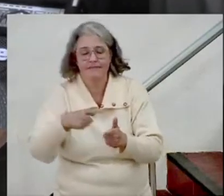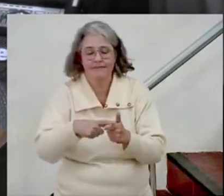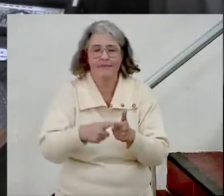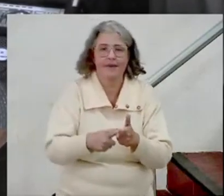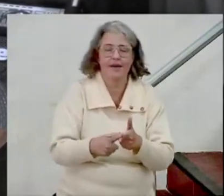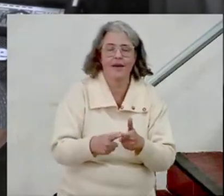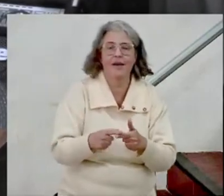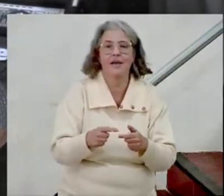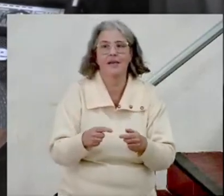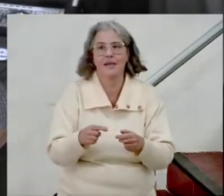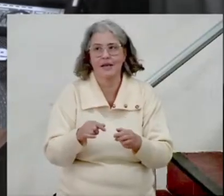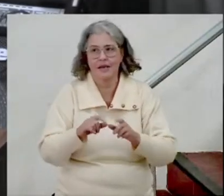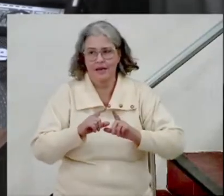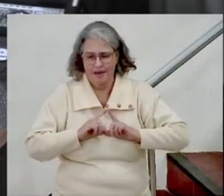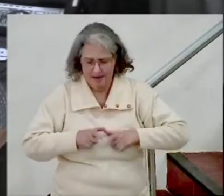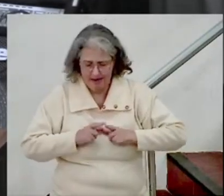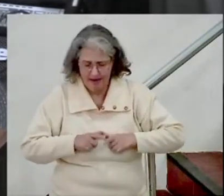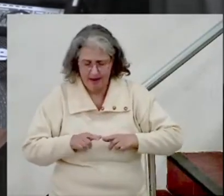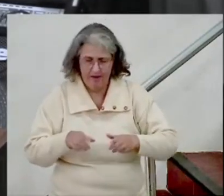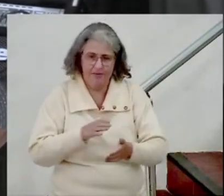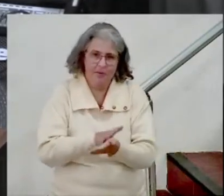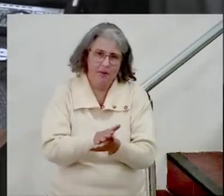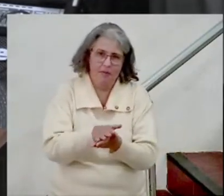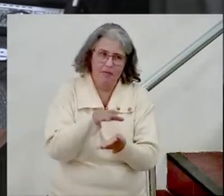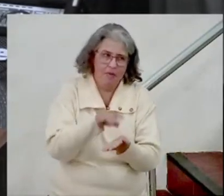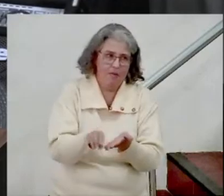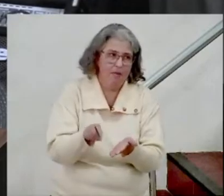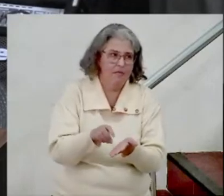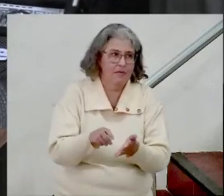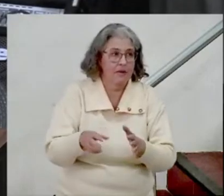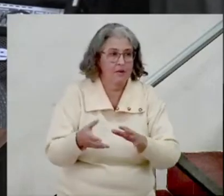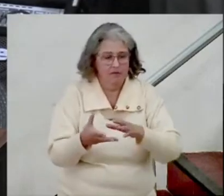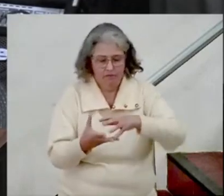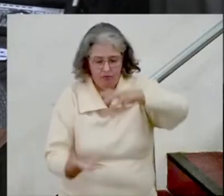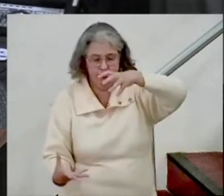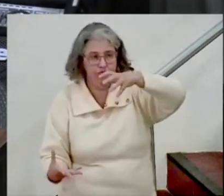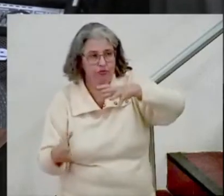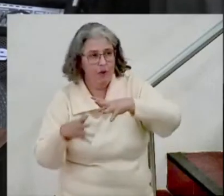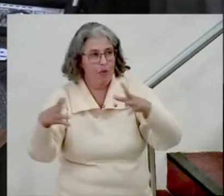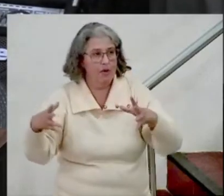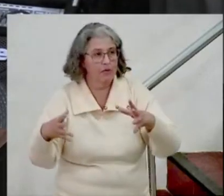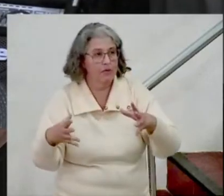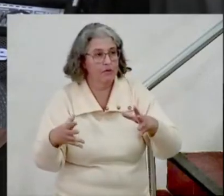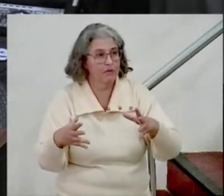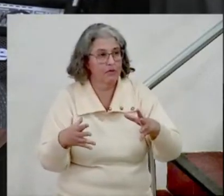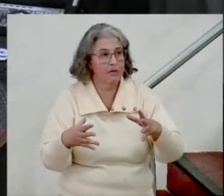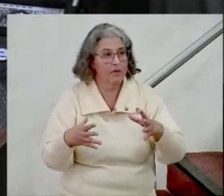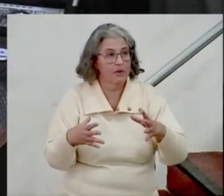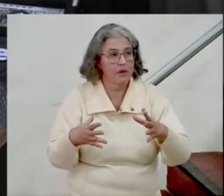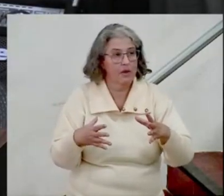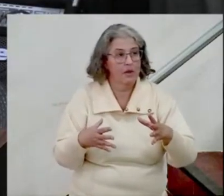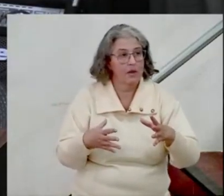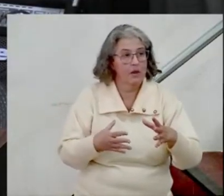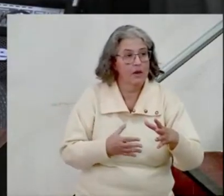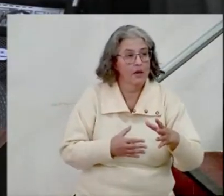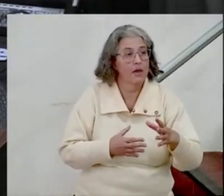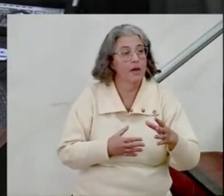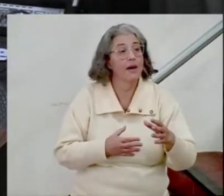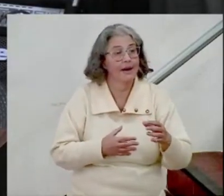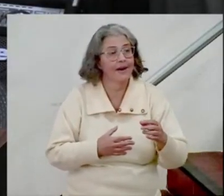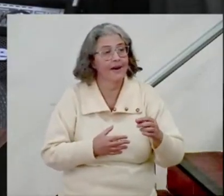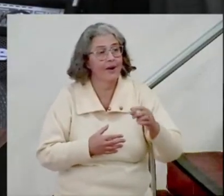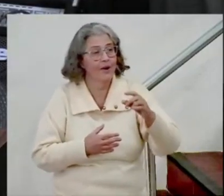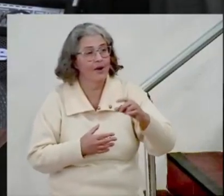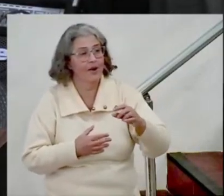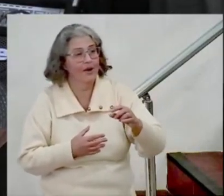reinos. E aí quando você olha para o mapa, um pouquinho de tempo depois, o que aconteceu? Vê se você percebe o defeito especial aqui do slide, ó. Tá